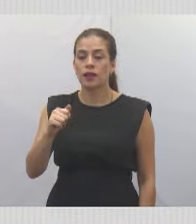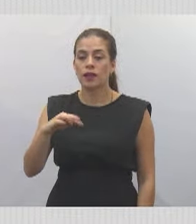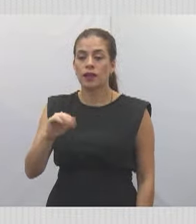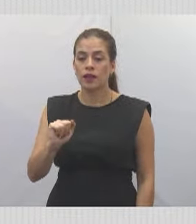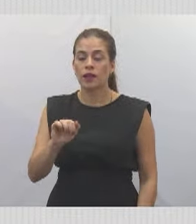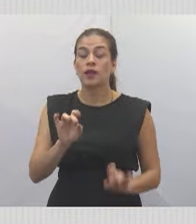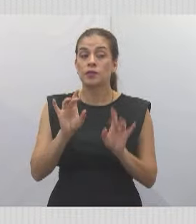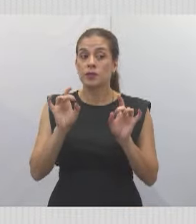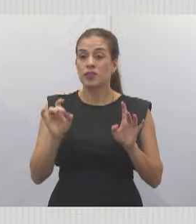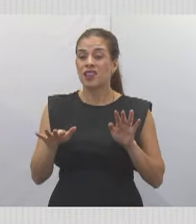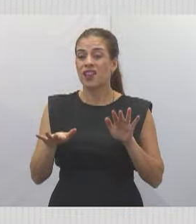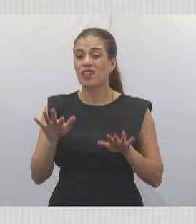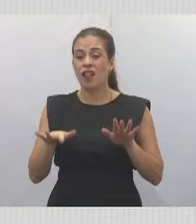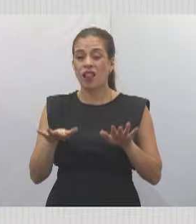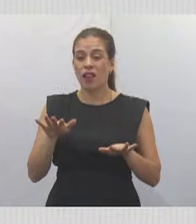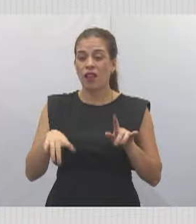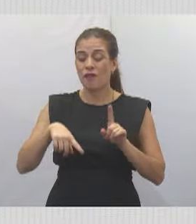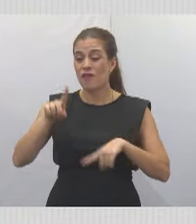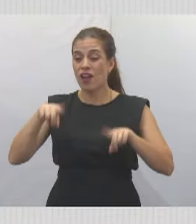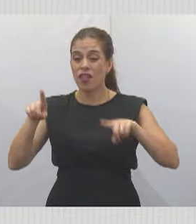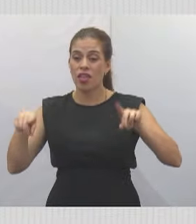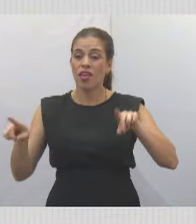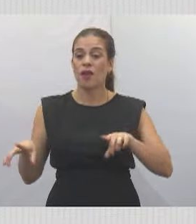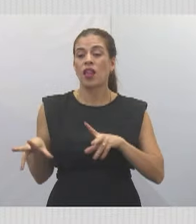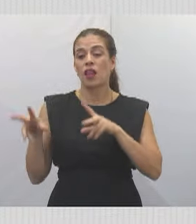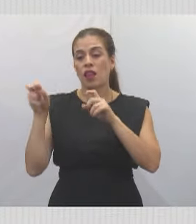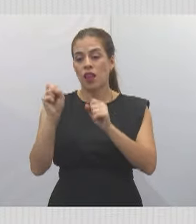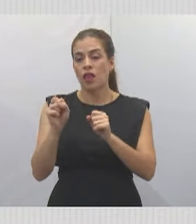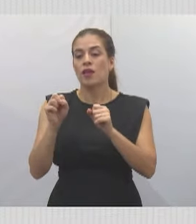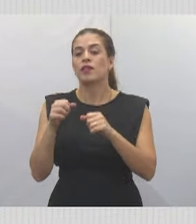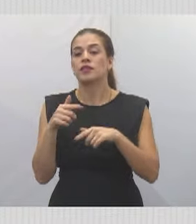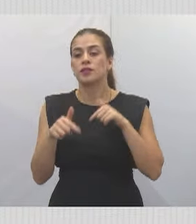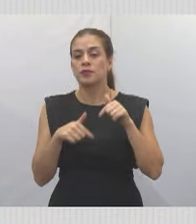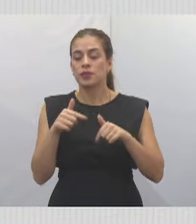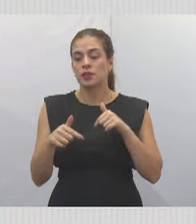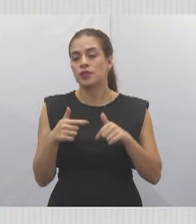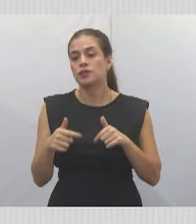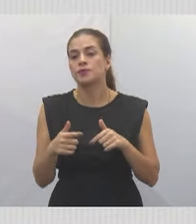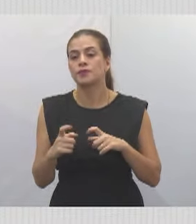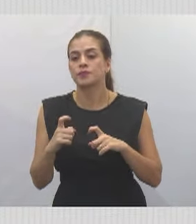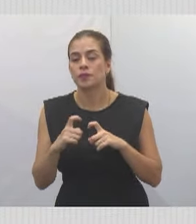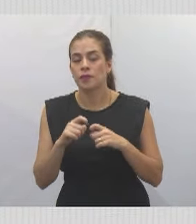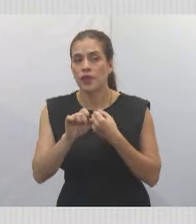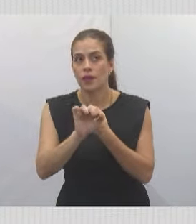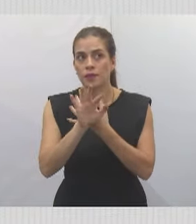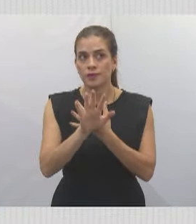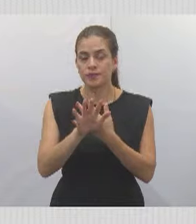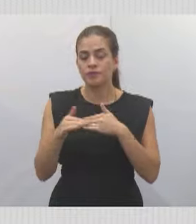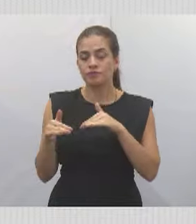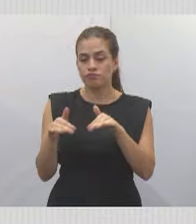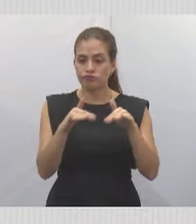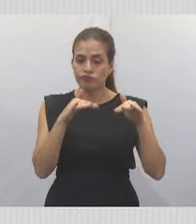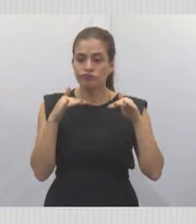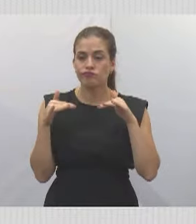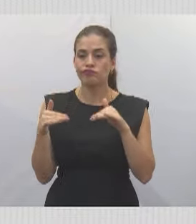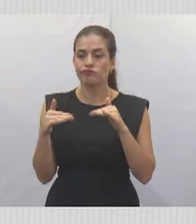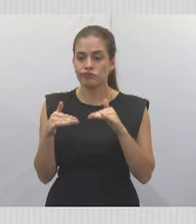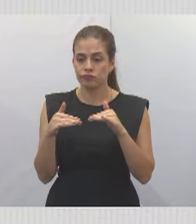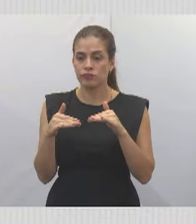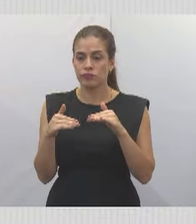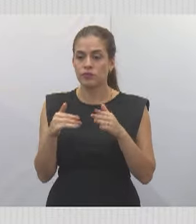e o fortalecimento que a gente tem trabalhado em médio e longo prazo é a partir da telemedicina, que irá equilibrar